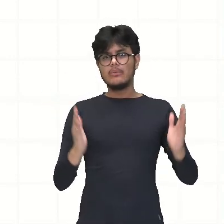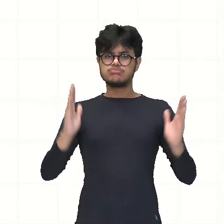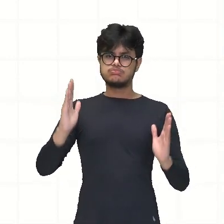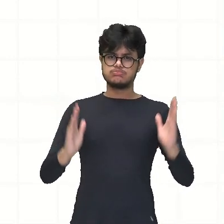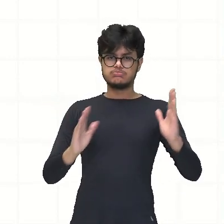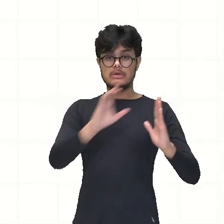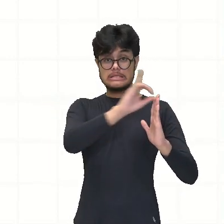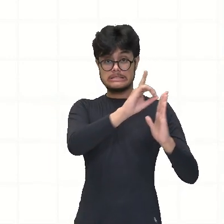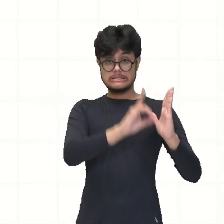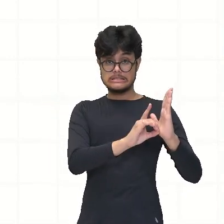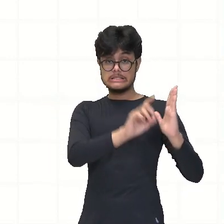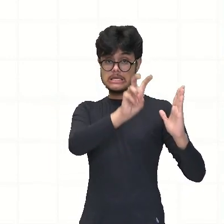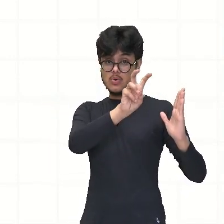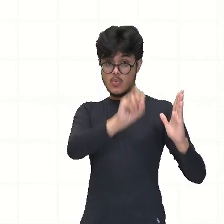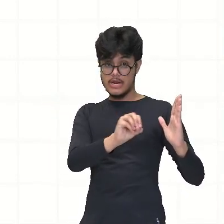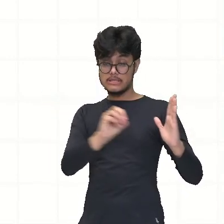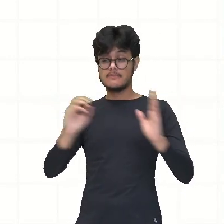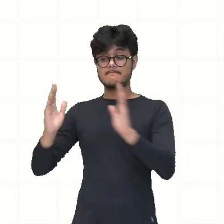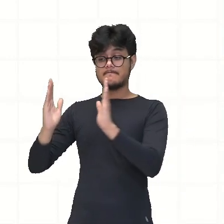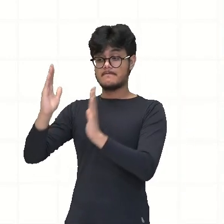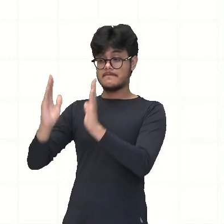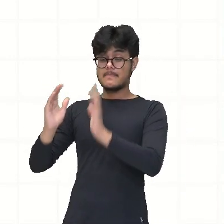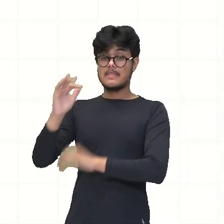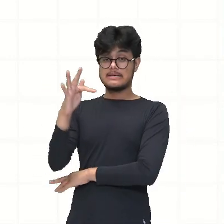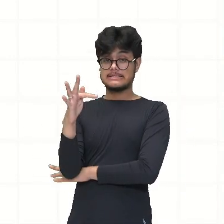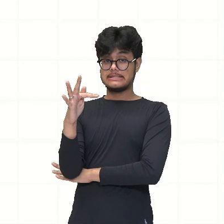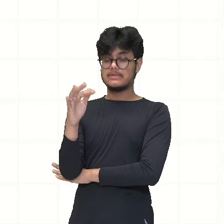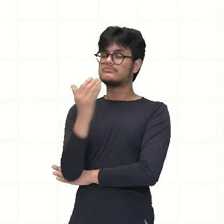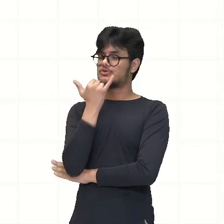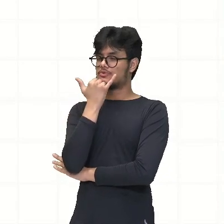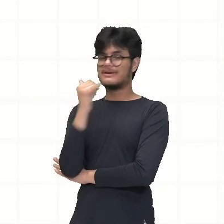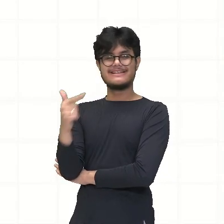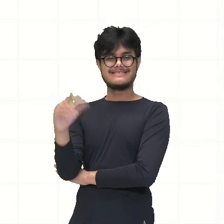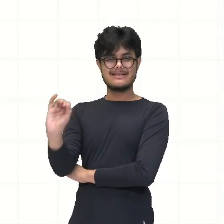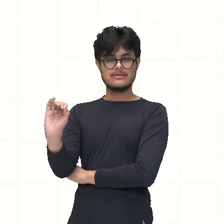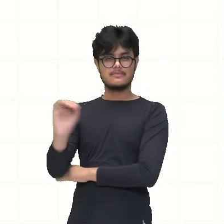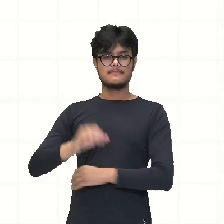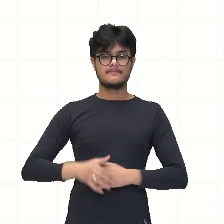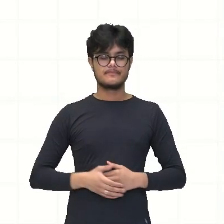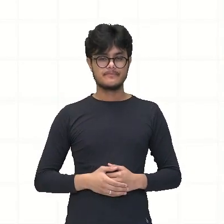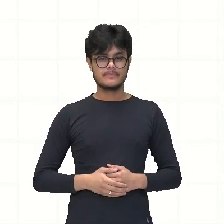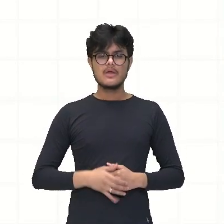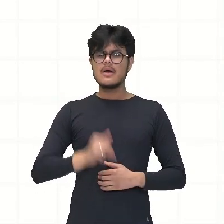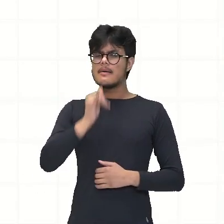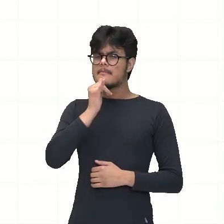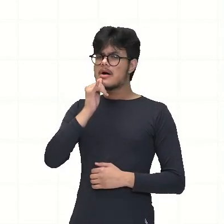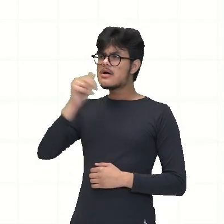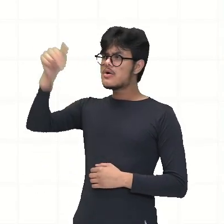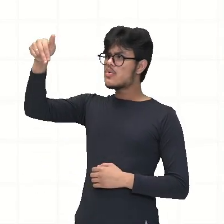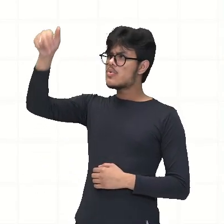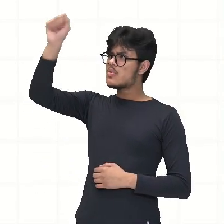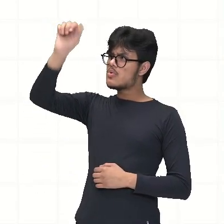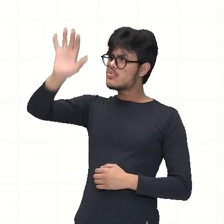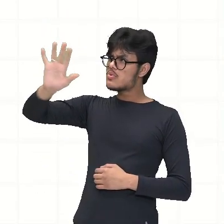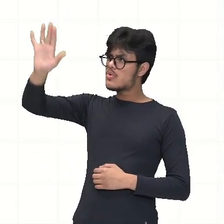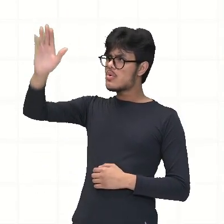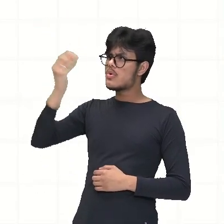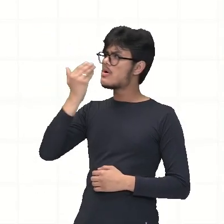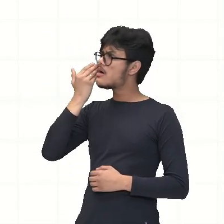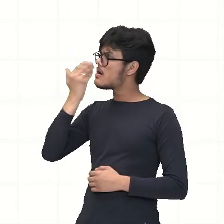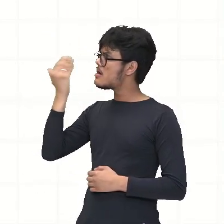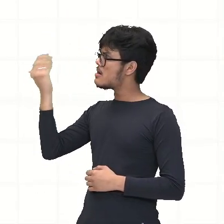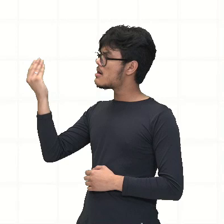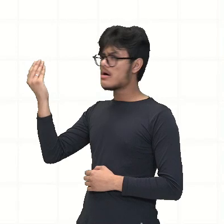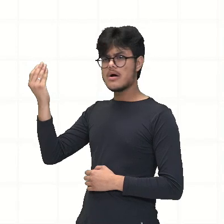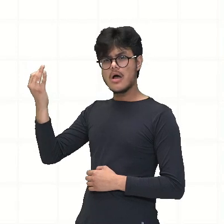e 70. E aqui, olha, a gente observa na região Nordeste esses maiores fluxos migratórios,